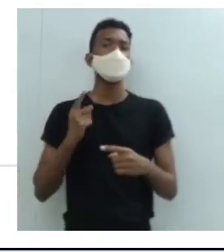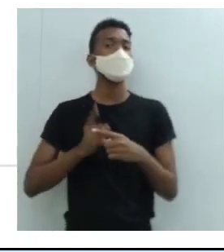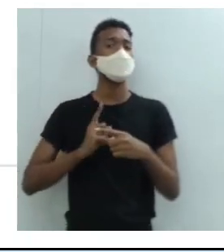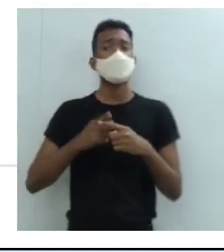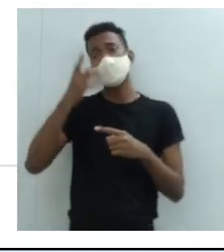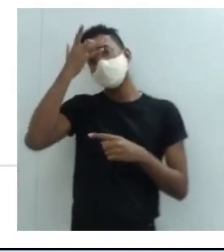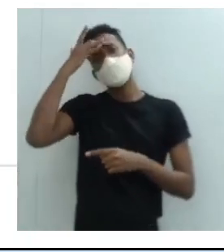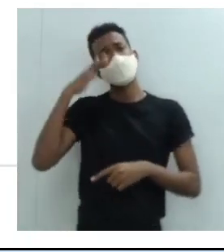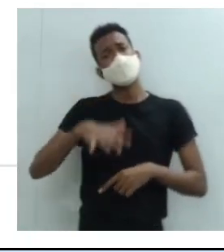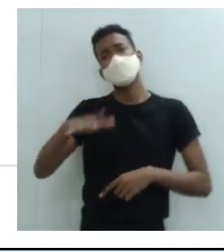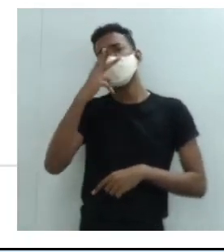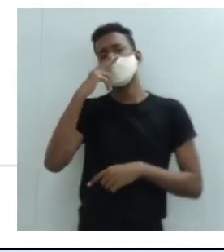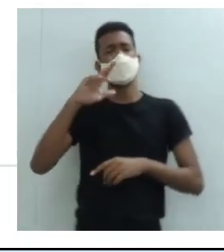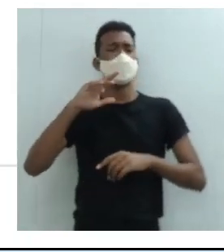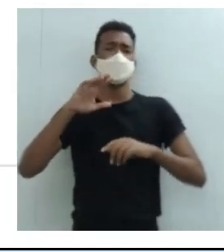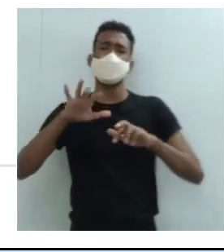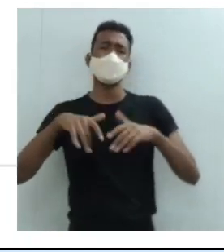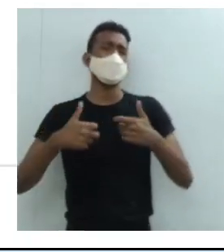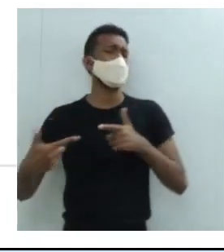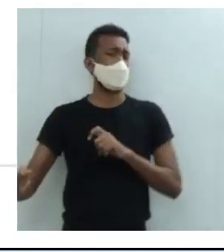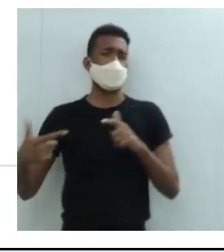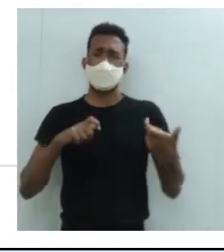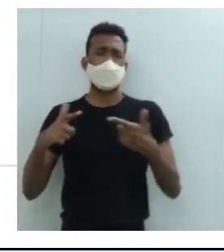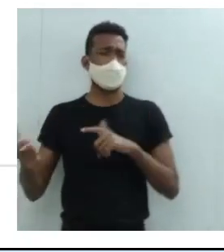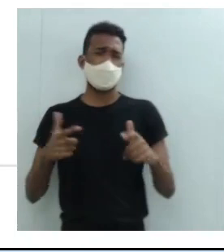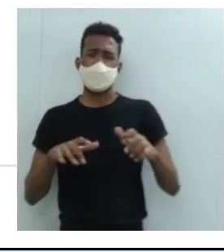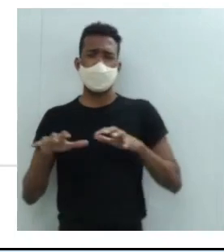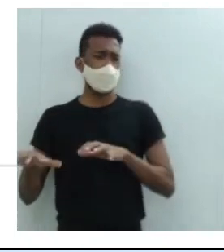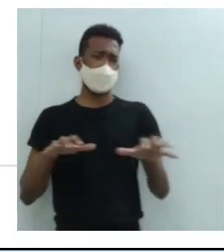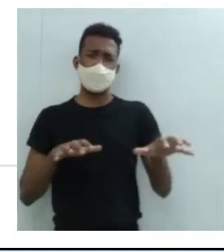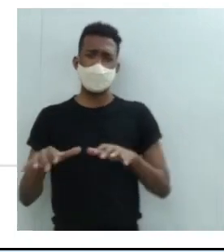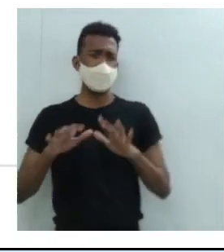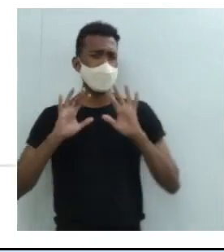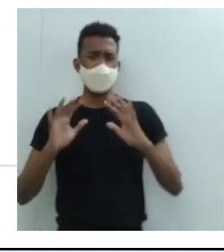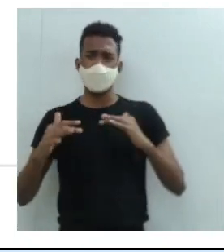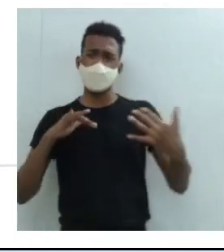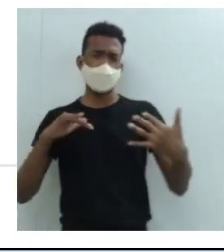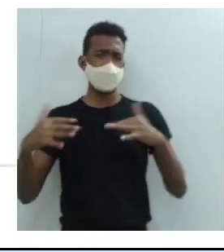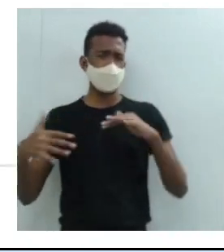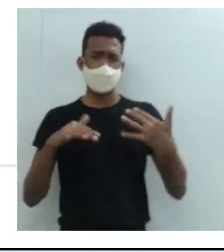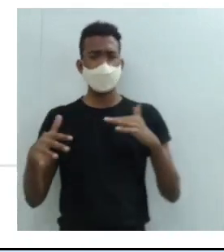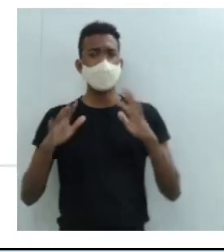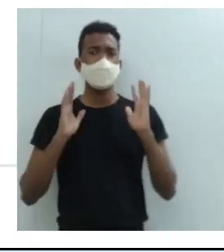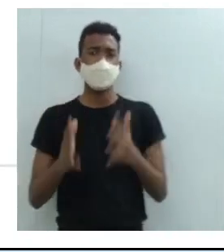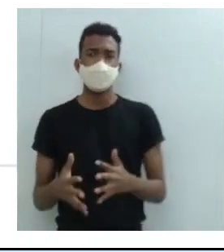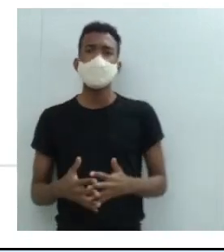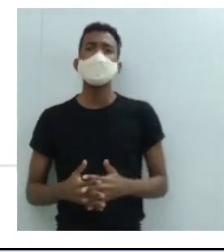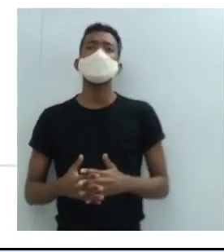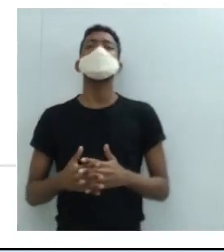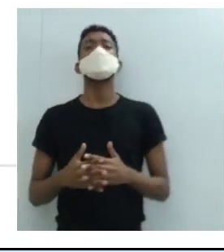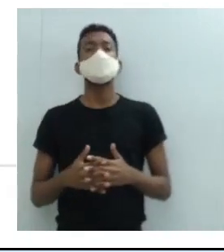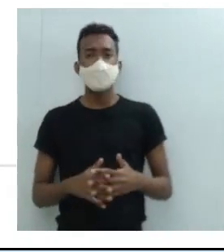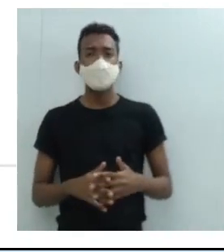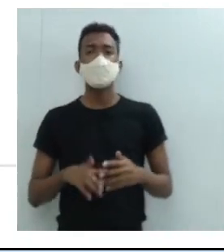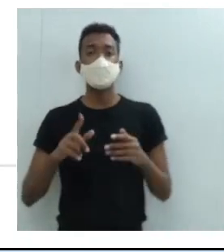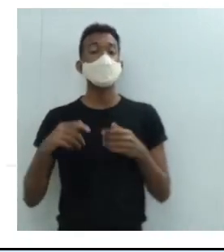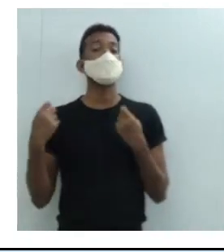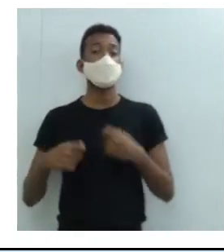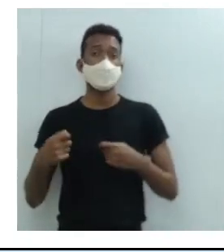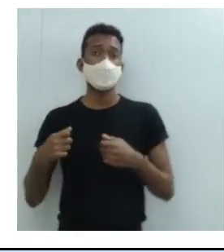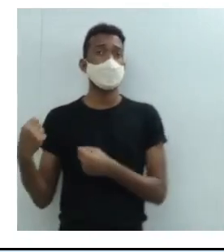viviam como selvagens, guerrilhando, né? Então, era necessário o poder